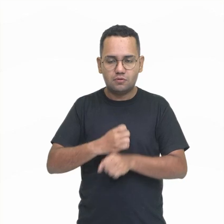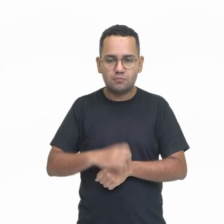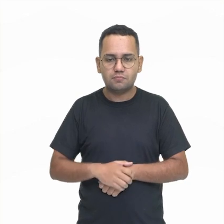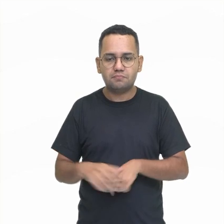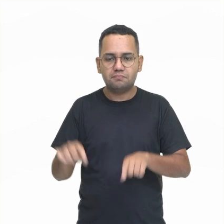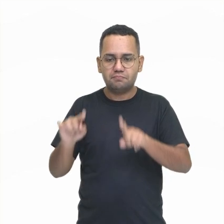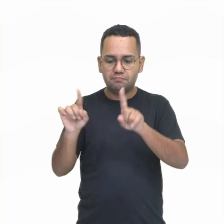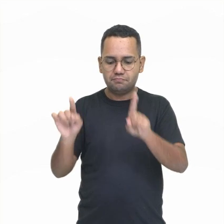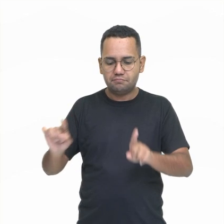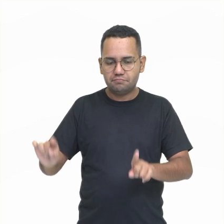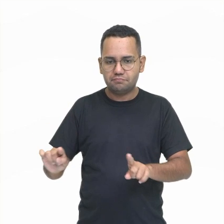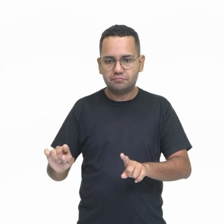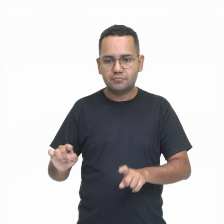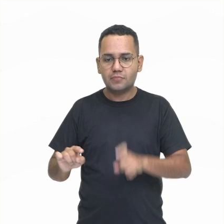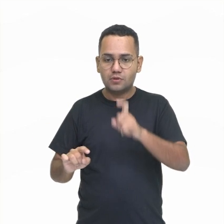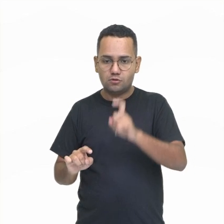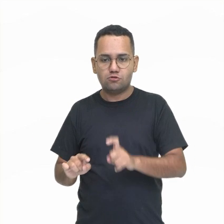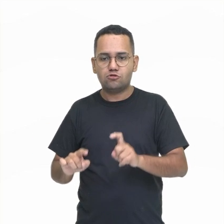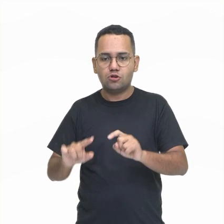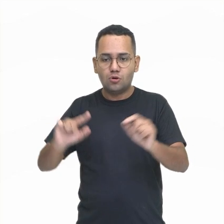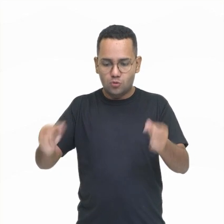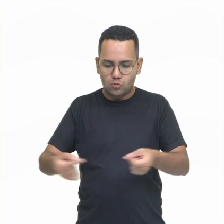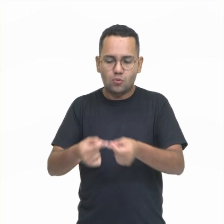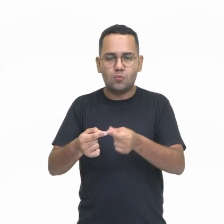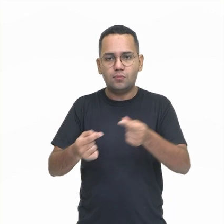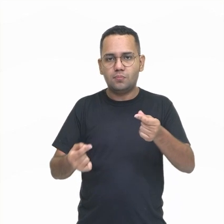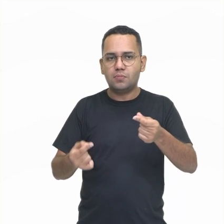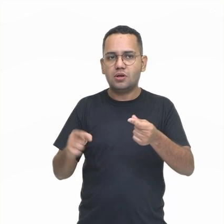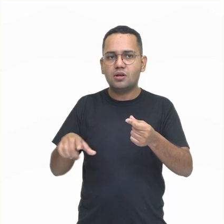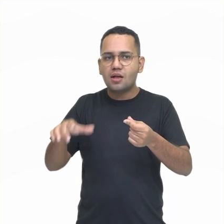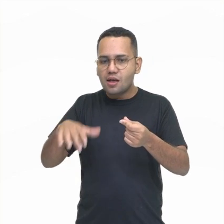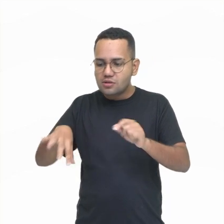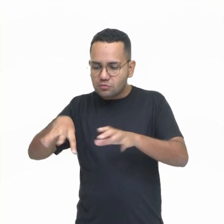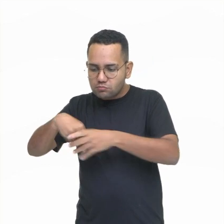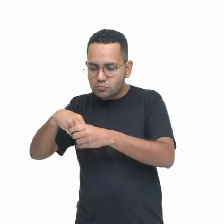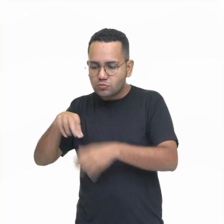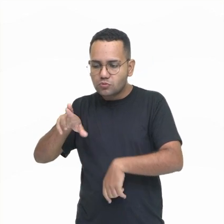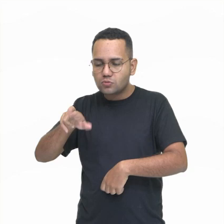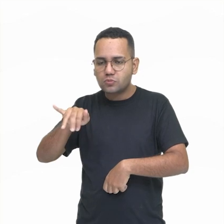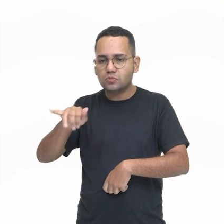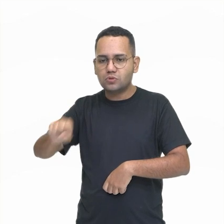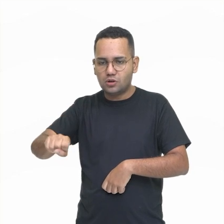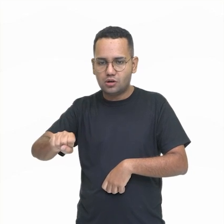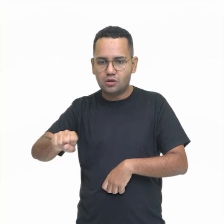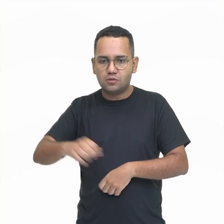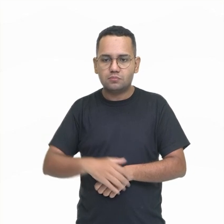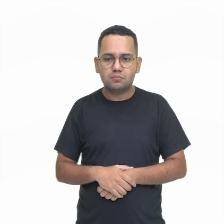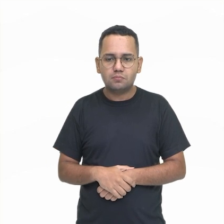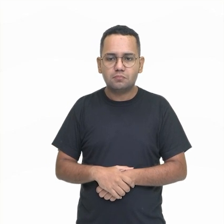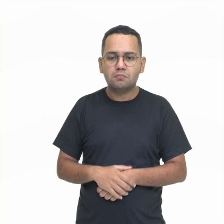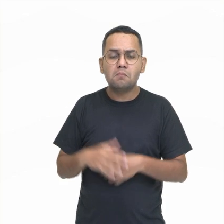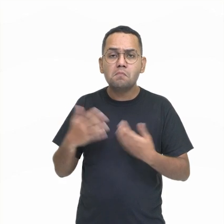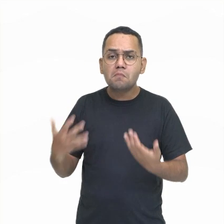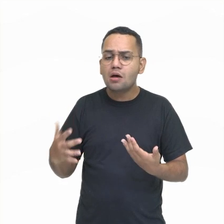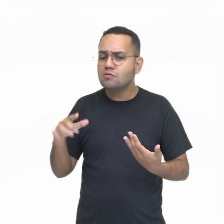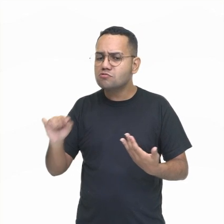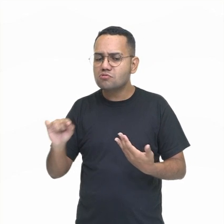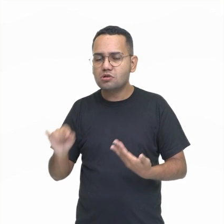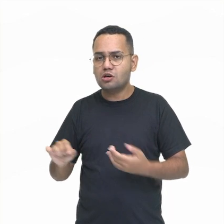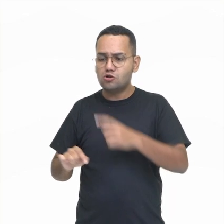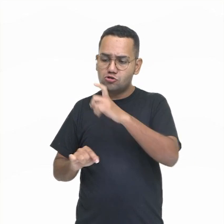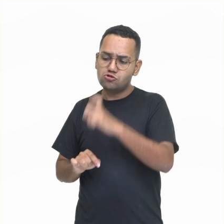ó x pertence ao conjunto dos números reais tal que X é